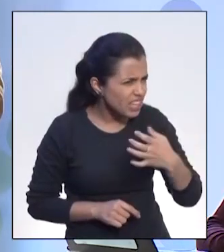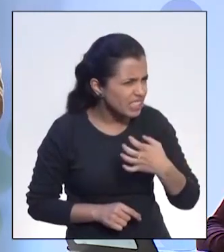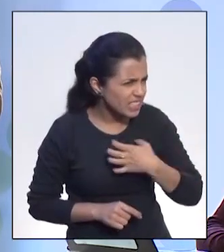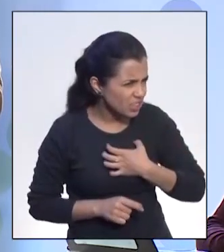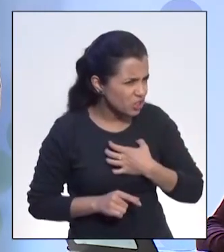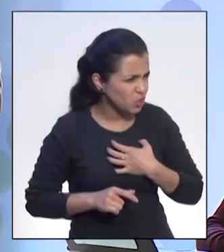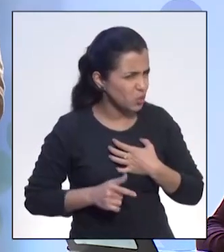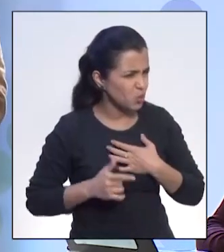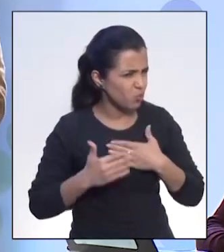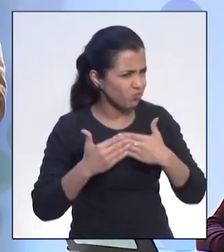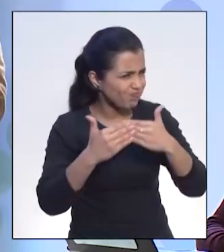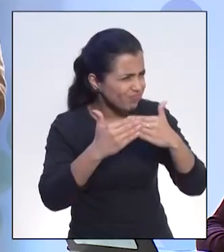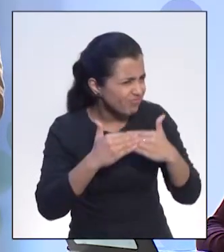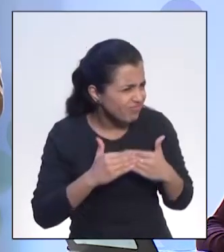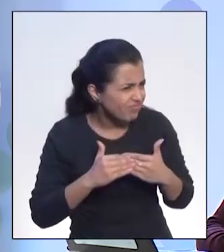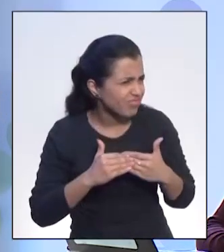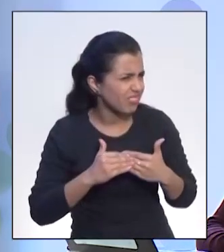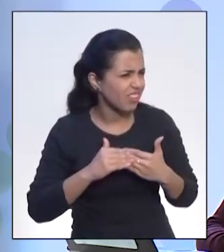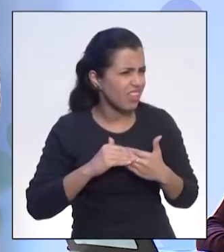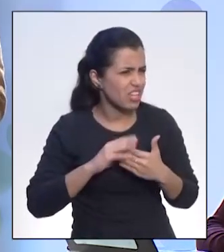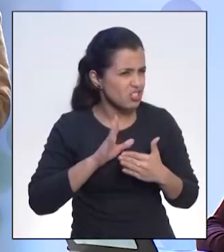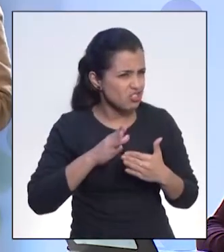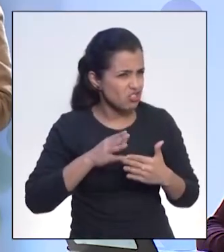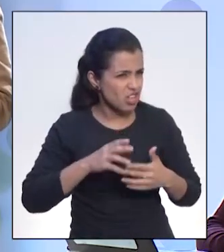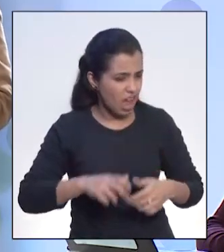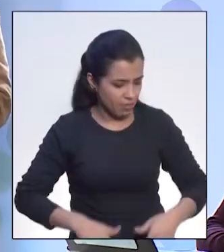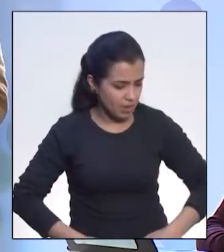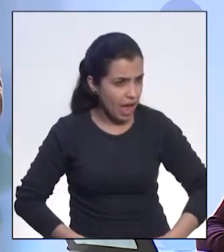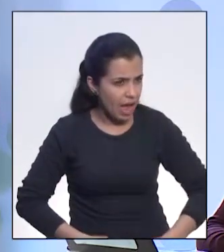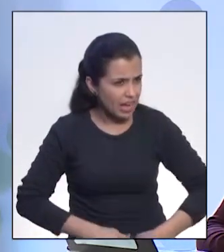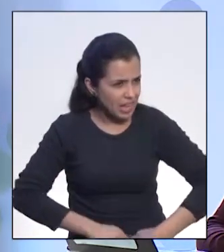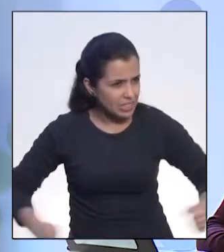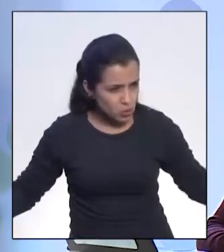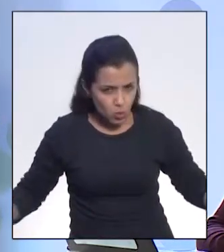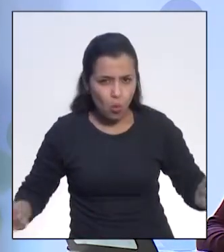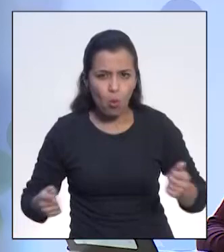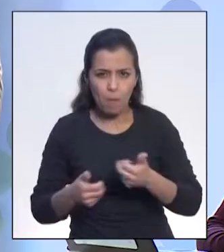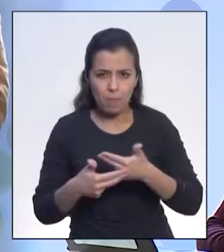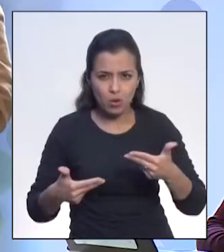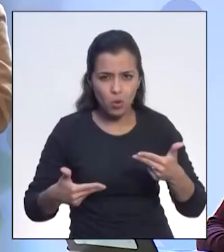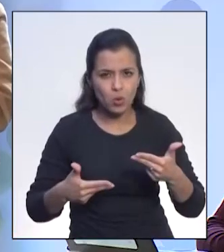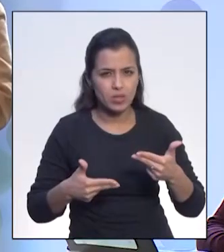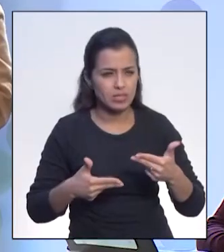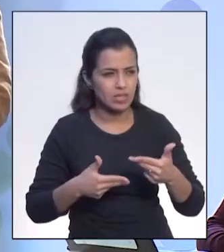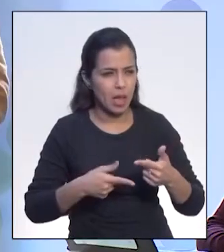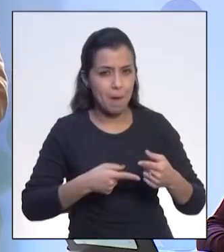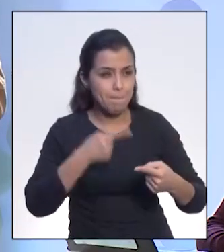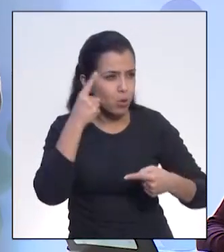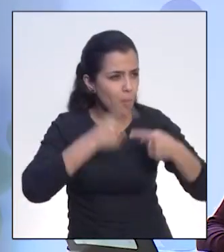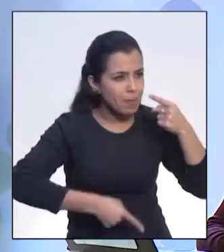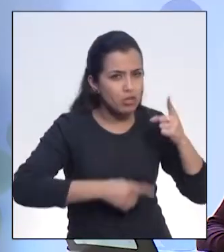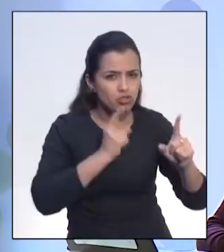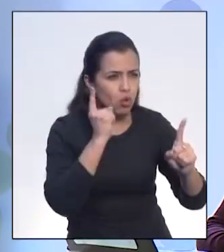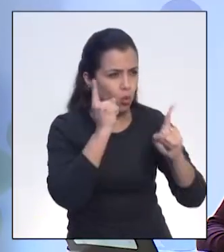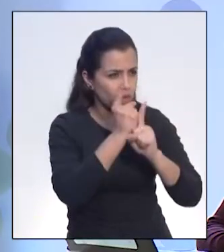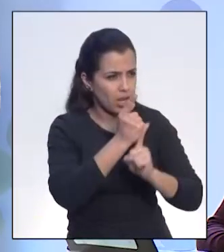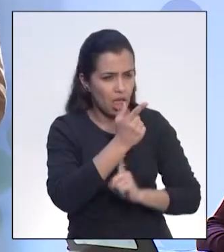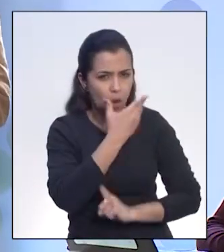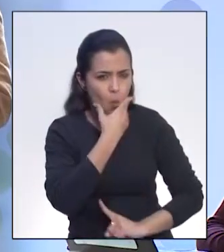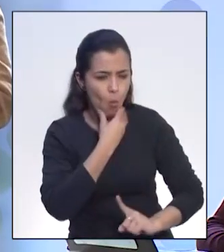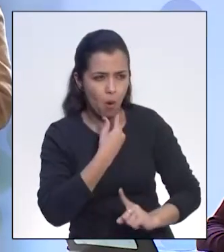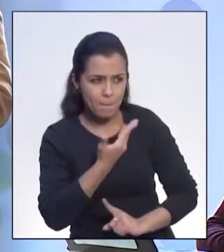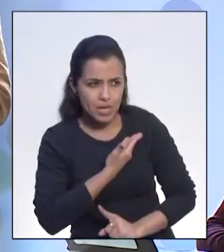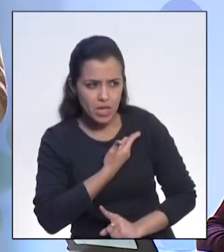humilhada, diminuída? Já rasgaram a sua saia? Já te impediram de encontrar com um amigo? Já impediram de você falar com a